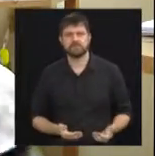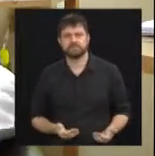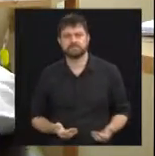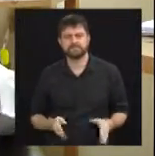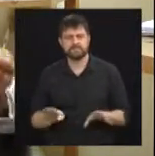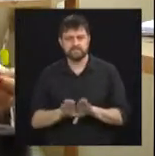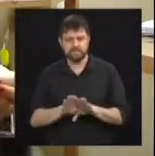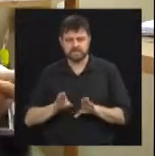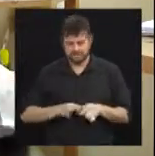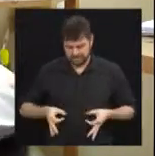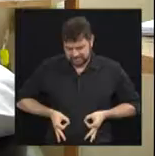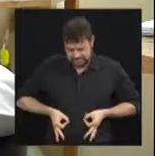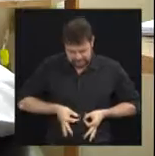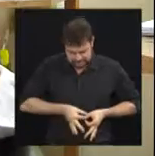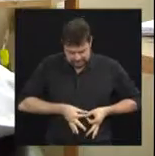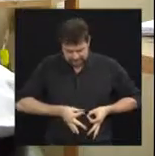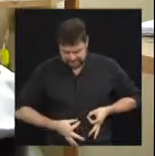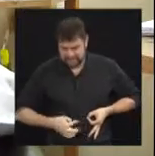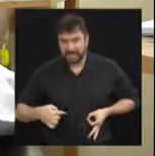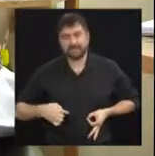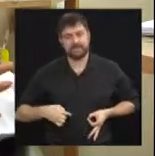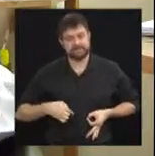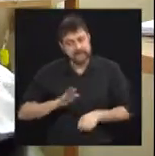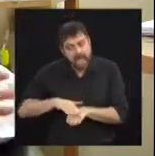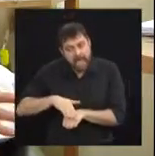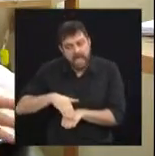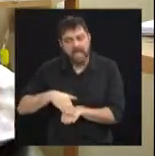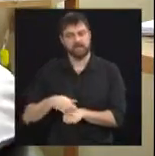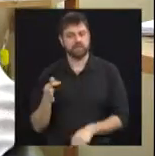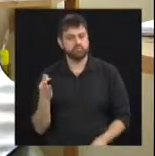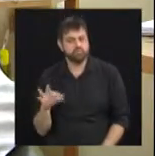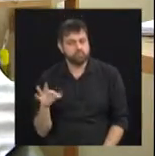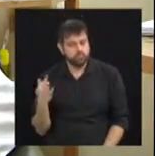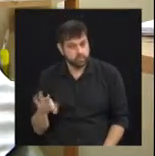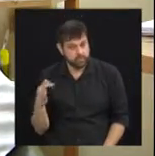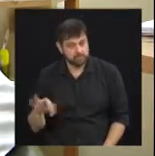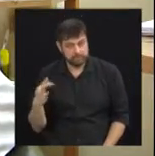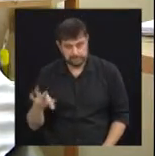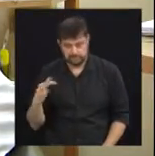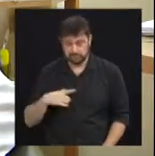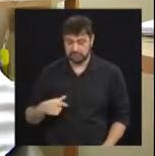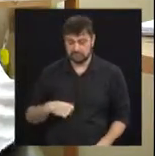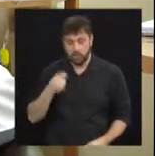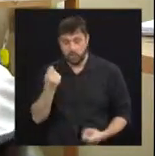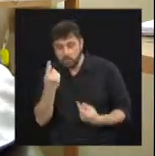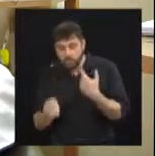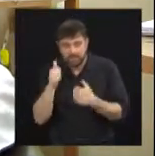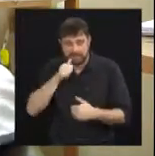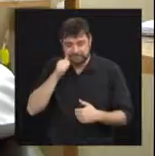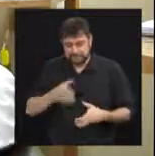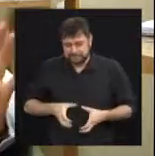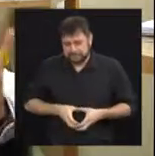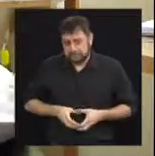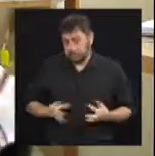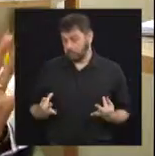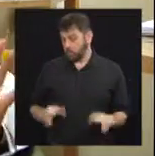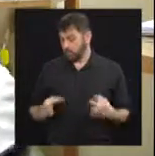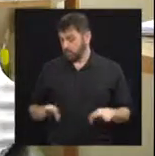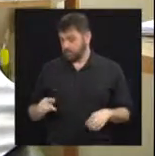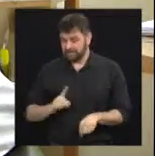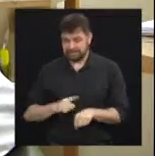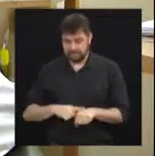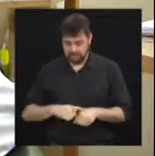E tem a histerosalpingografia, que geralmente é um exame um pouco mais doloroso para algumas mulheres, mas mesmo assim causa alguma cólica apenas no momento